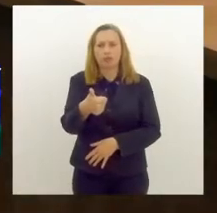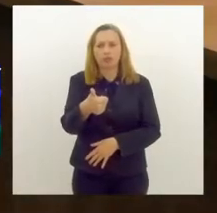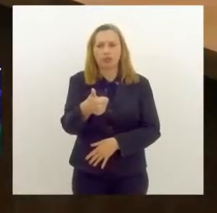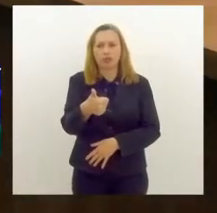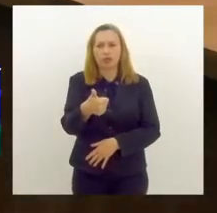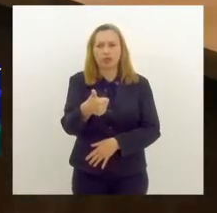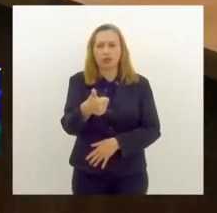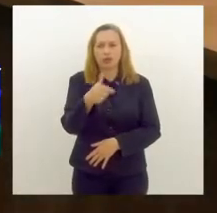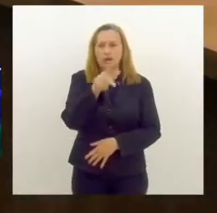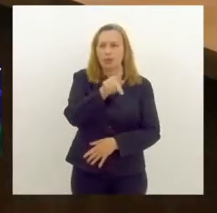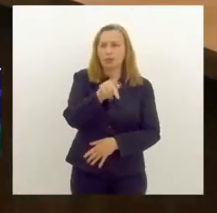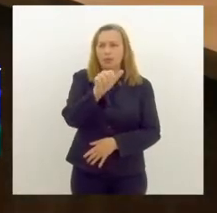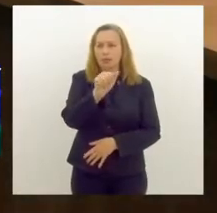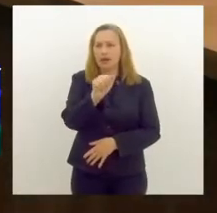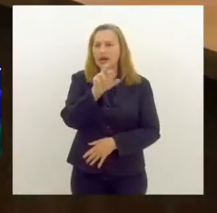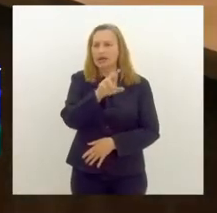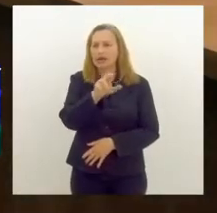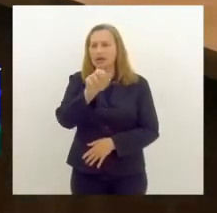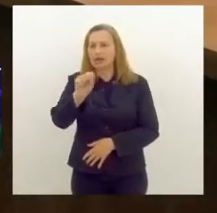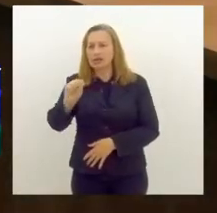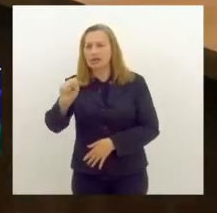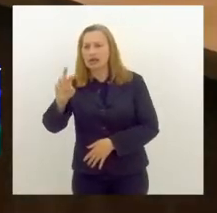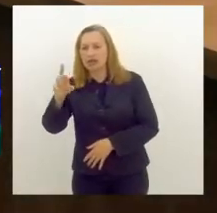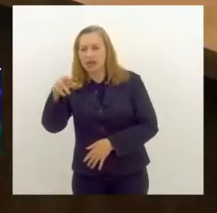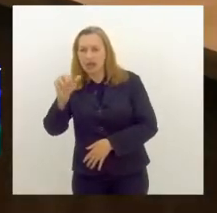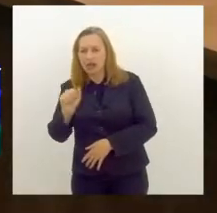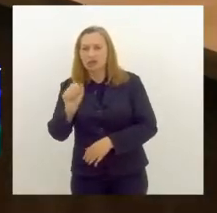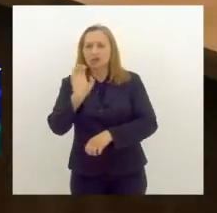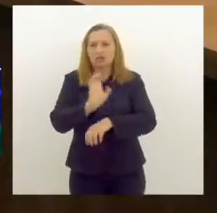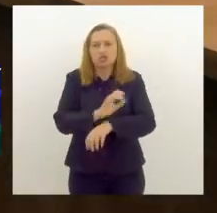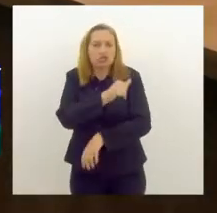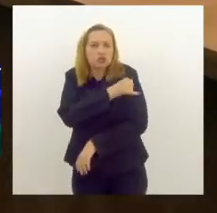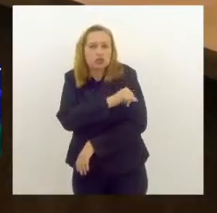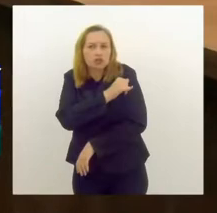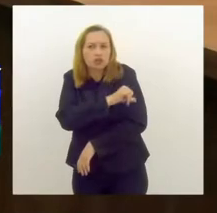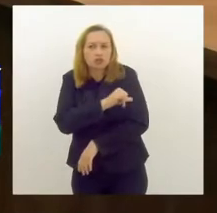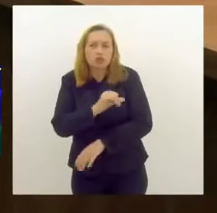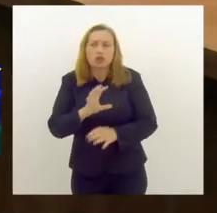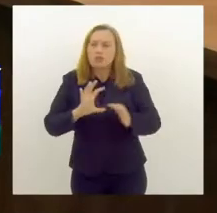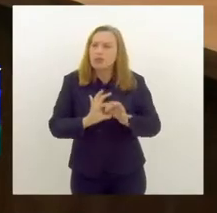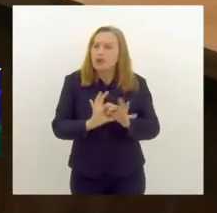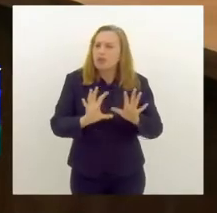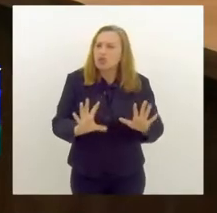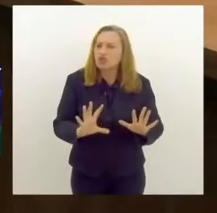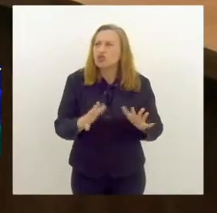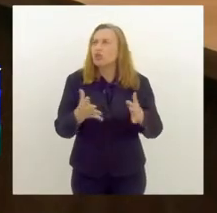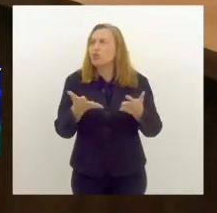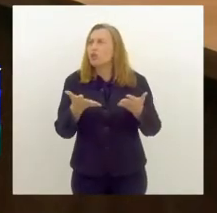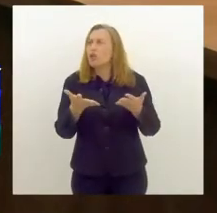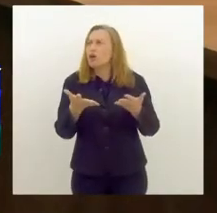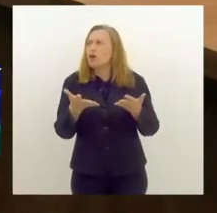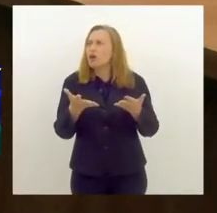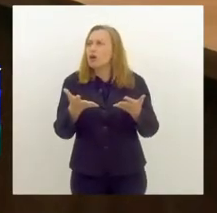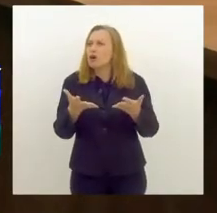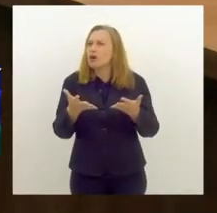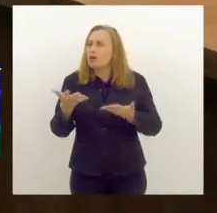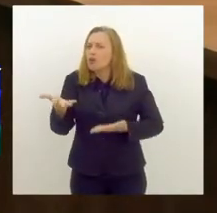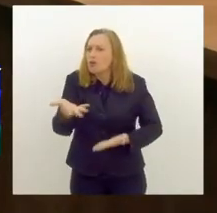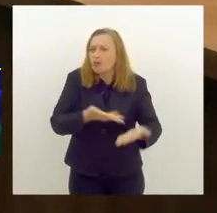as passarelas no estado do Rio de Janeiro. Então, permitindo uma